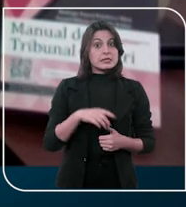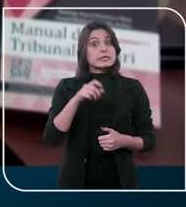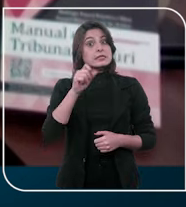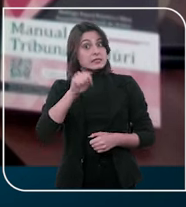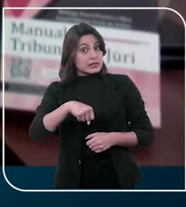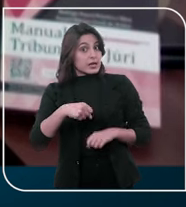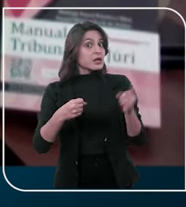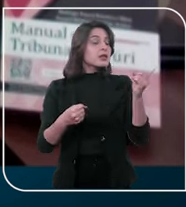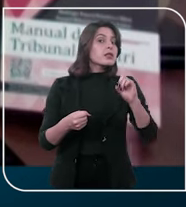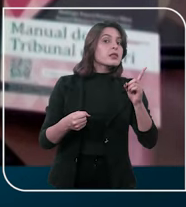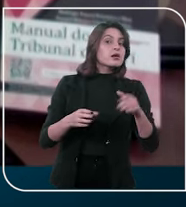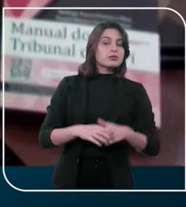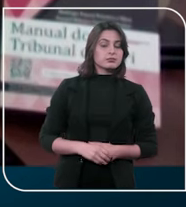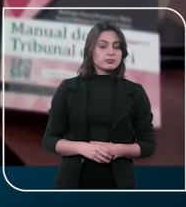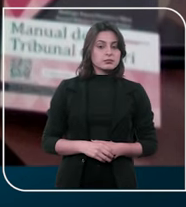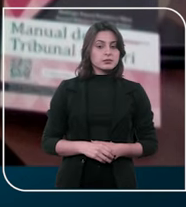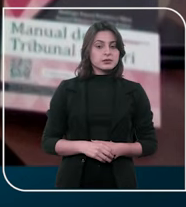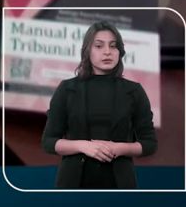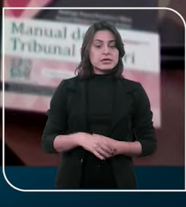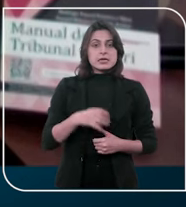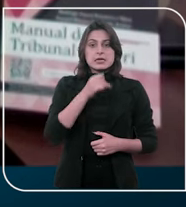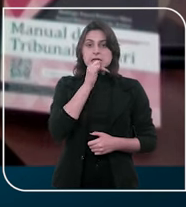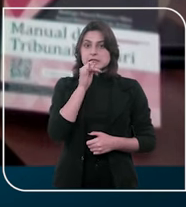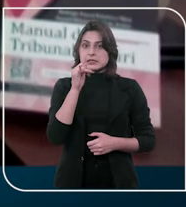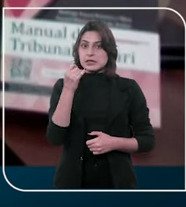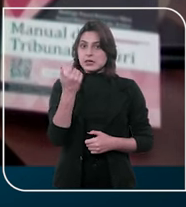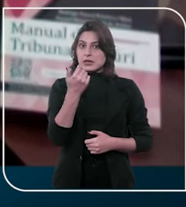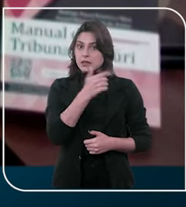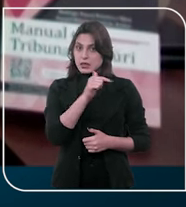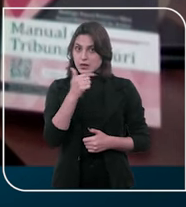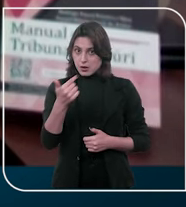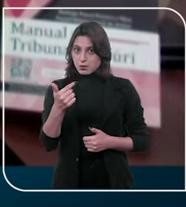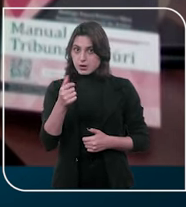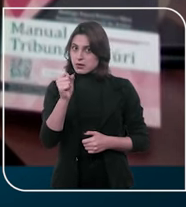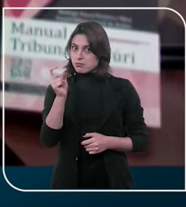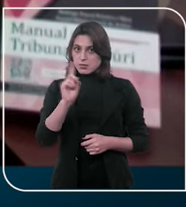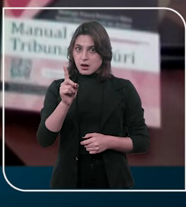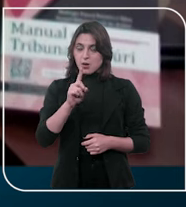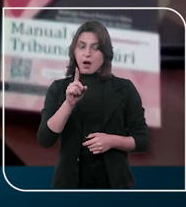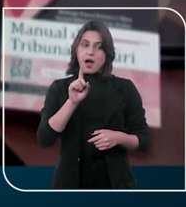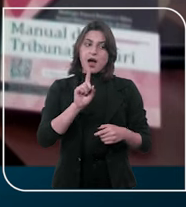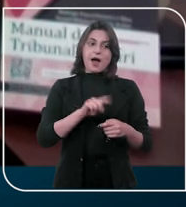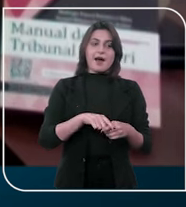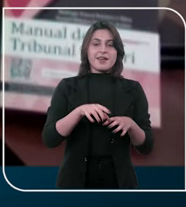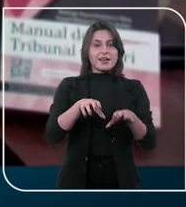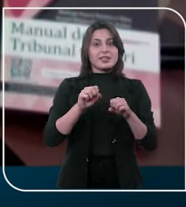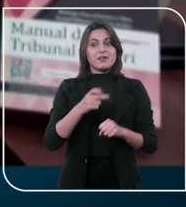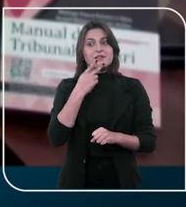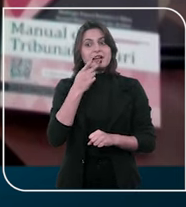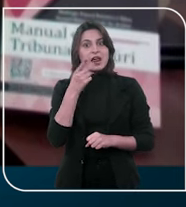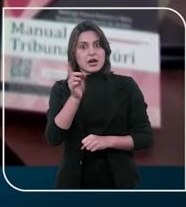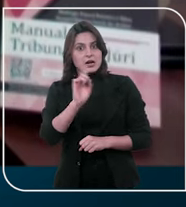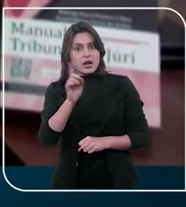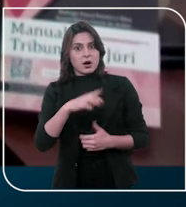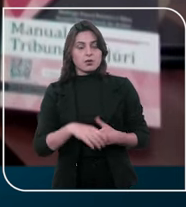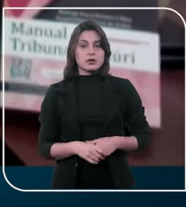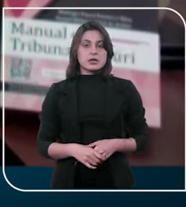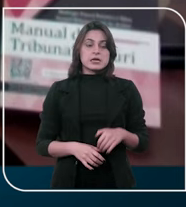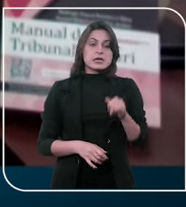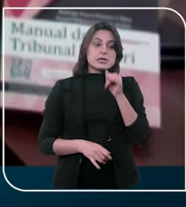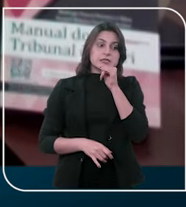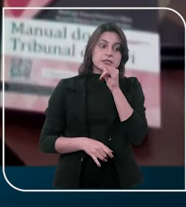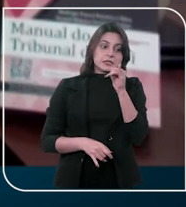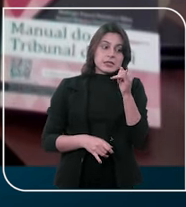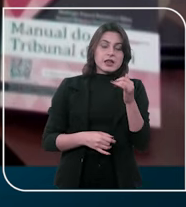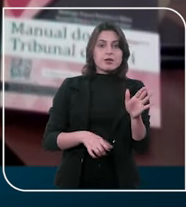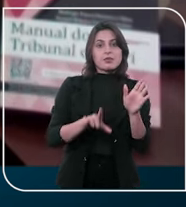denegativa de autoria, a defesa vai falar, votem não. Se for outra tese, legítima defesa, ali vai ser, a própria